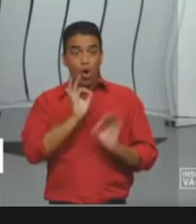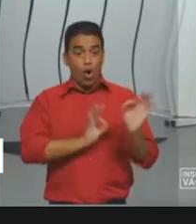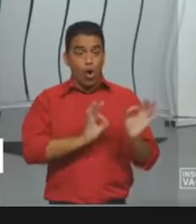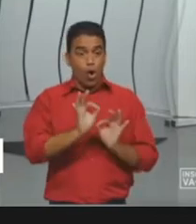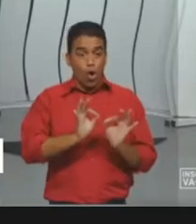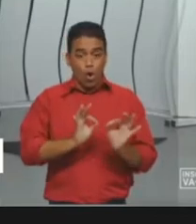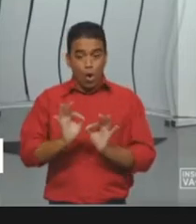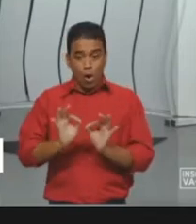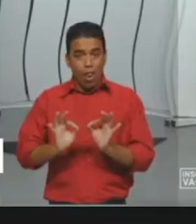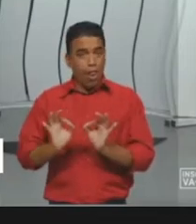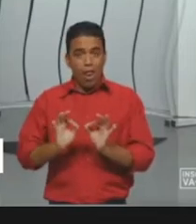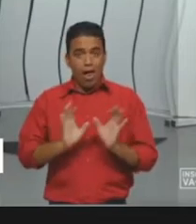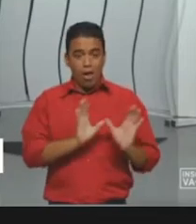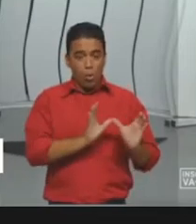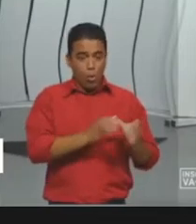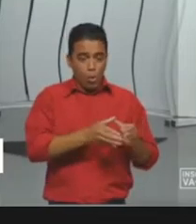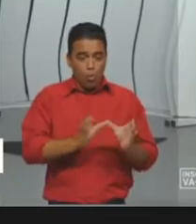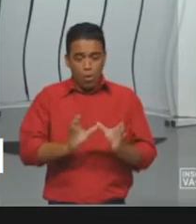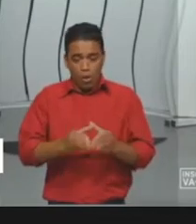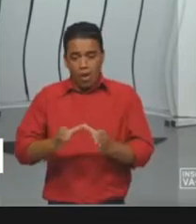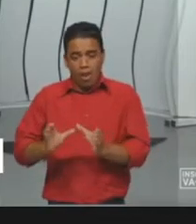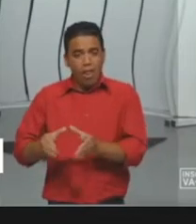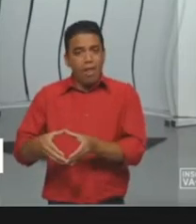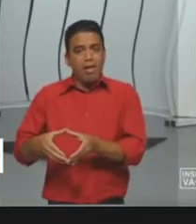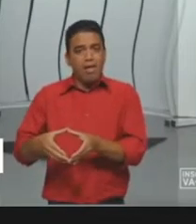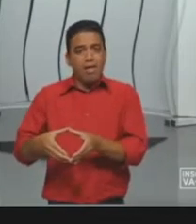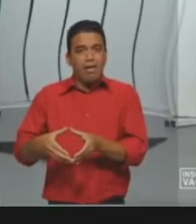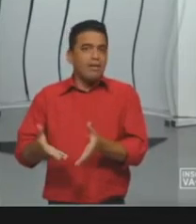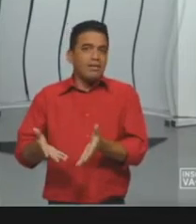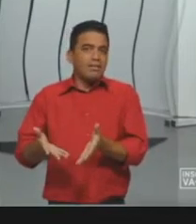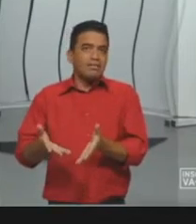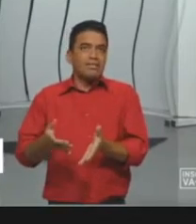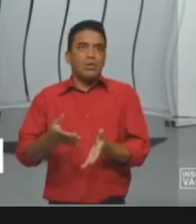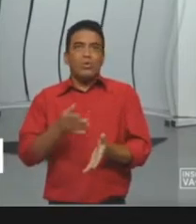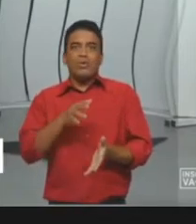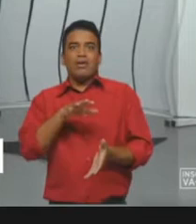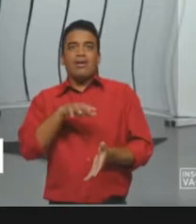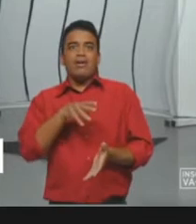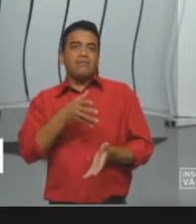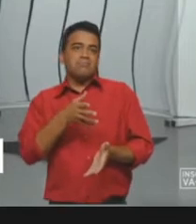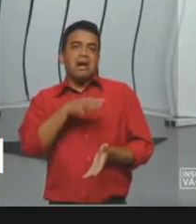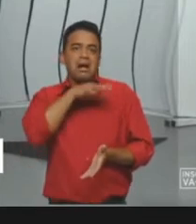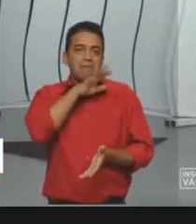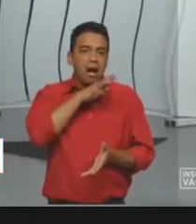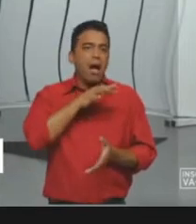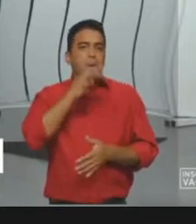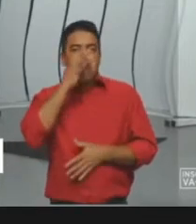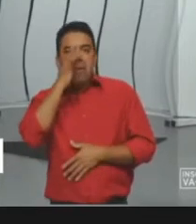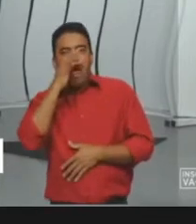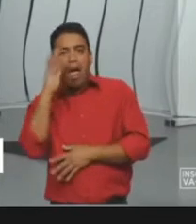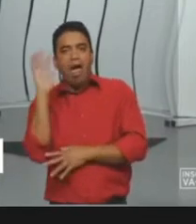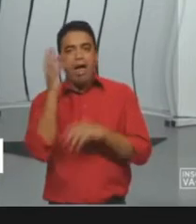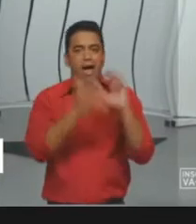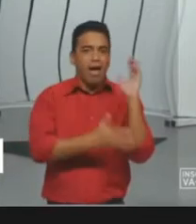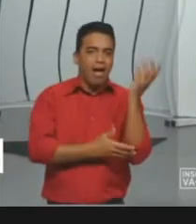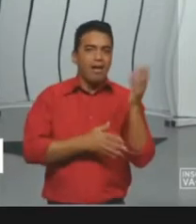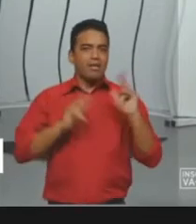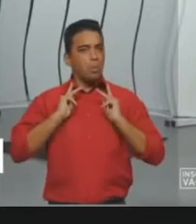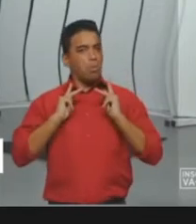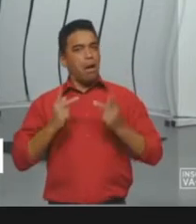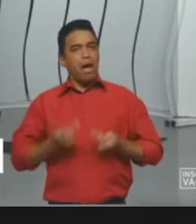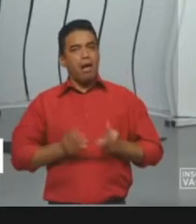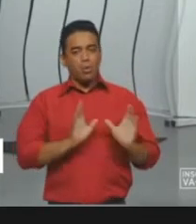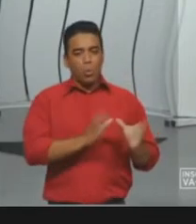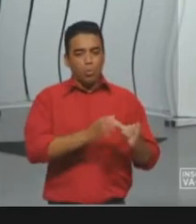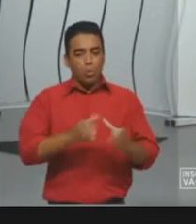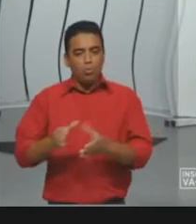organização, se você não tiver esses seres vivos devidamente separados em grupos. Então aqui você teria grupos